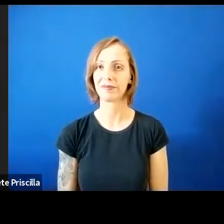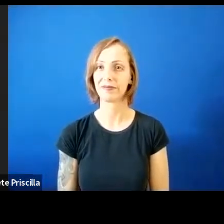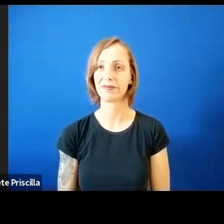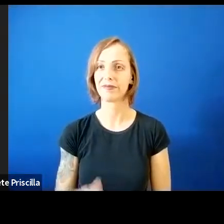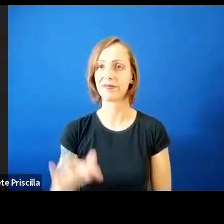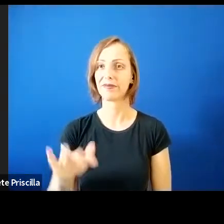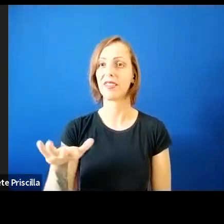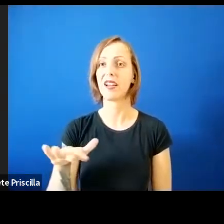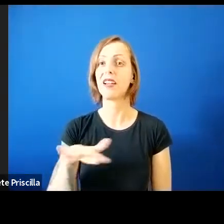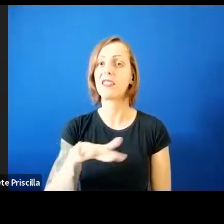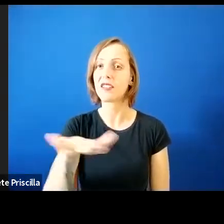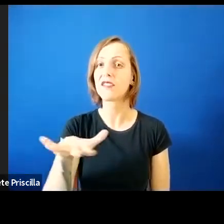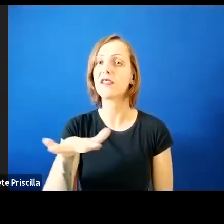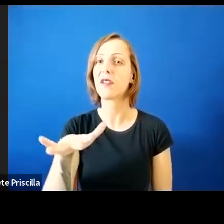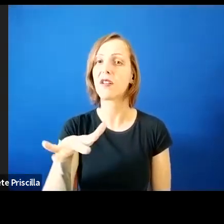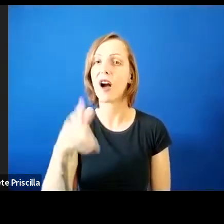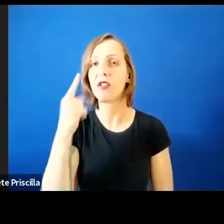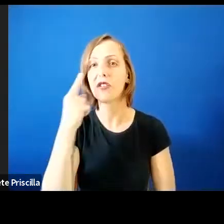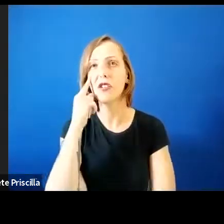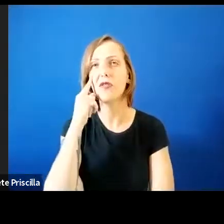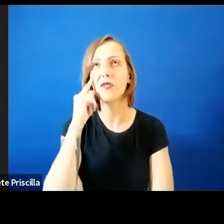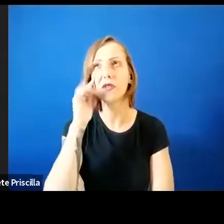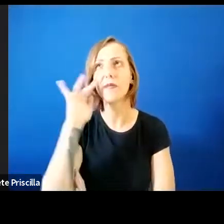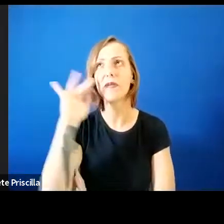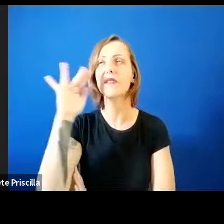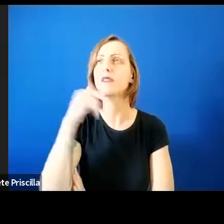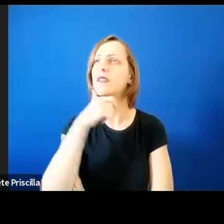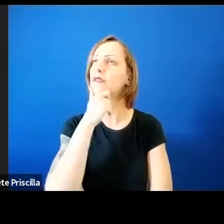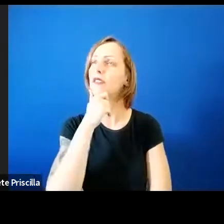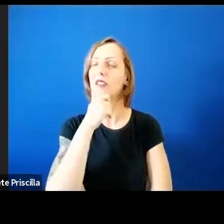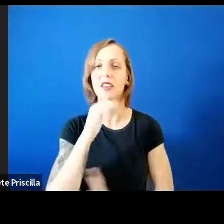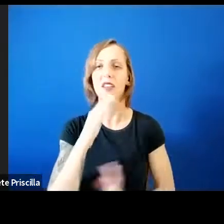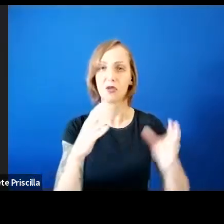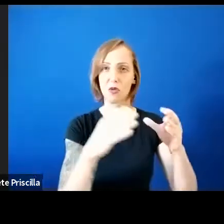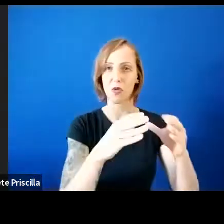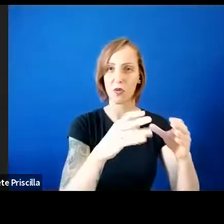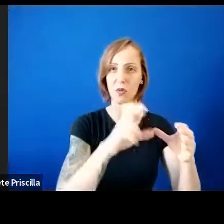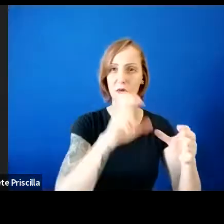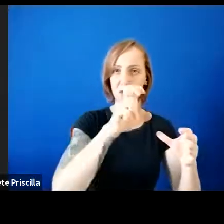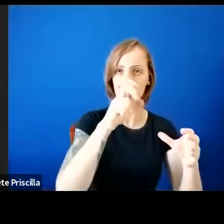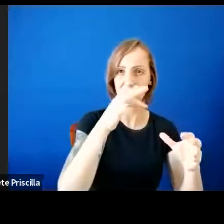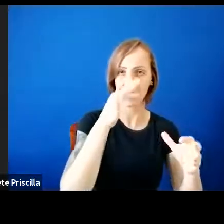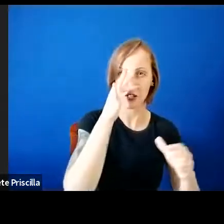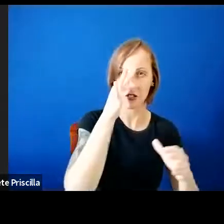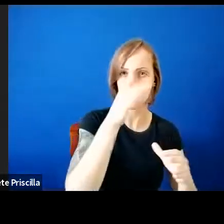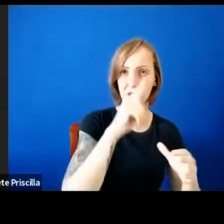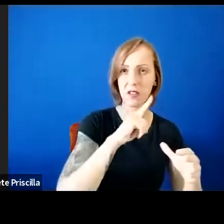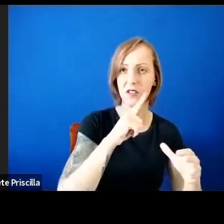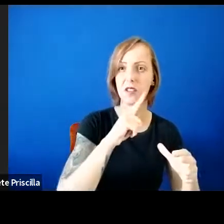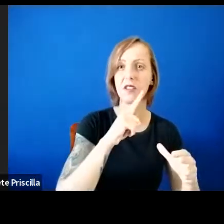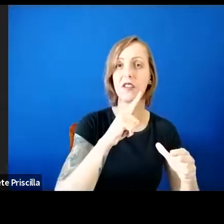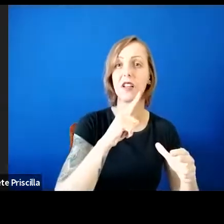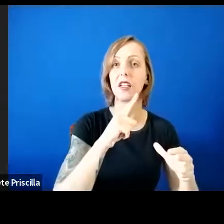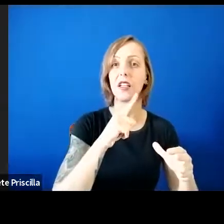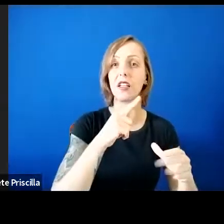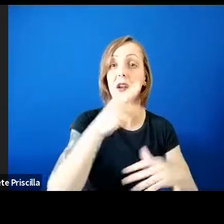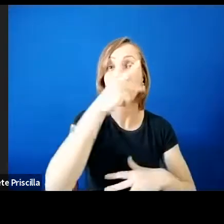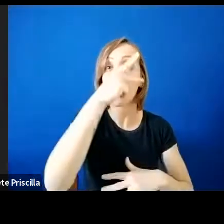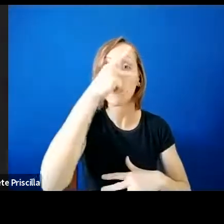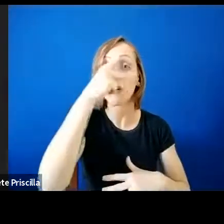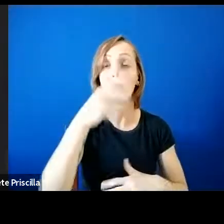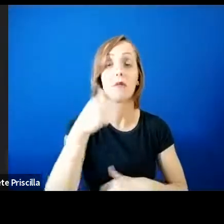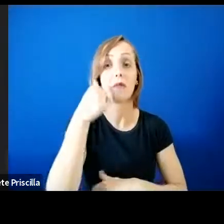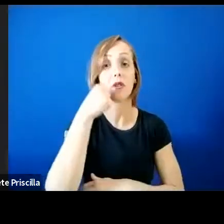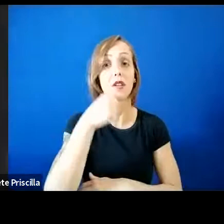nosso grupo ali, né, que frequenta e que passa pelo Quinta das Plantas, muitas mulheres, algumas mais